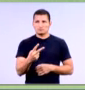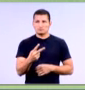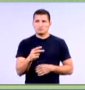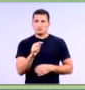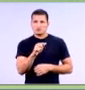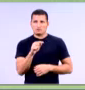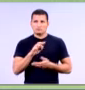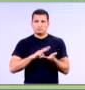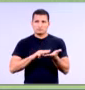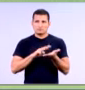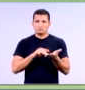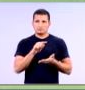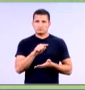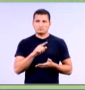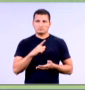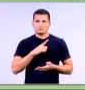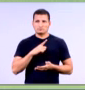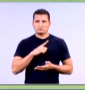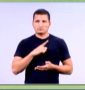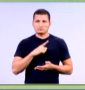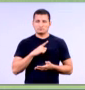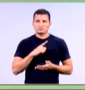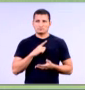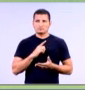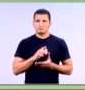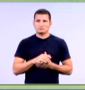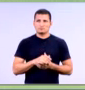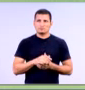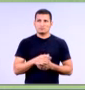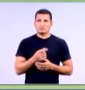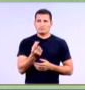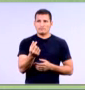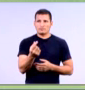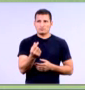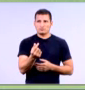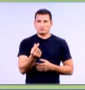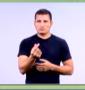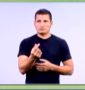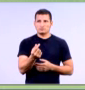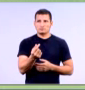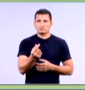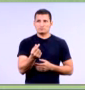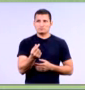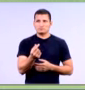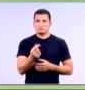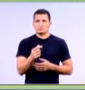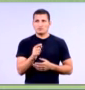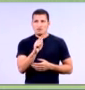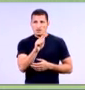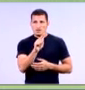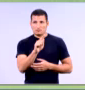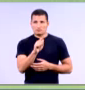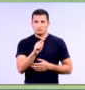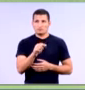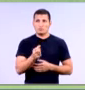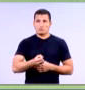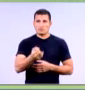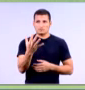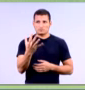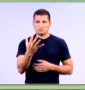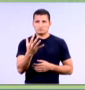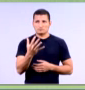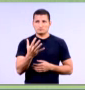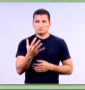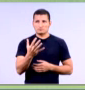método aqui tem o primeiro parâmetro chamado valor, já aqui o primeiro parâmetro chama quantidade. Esse